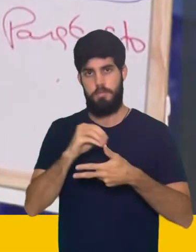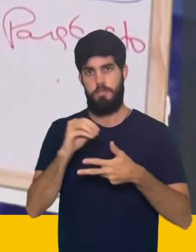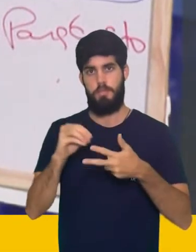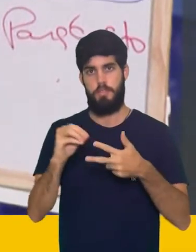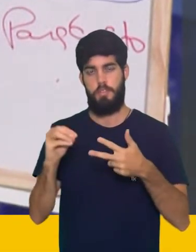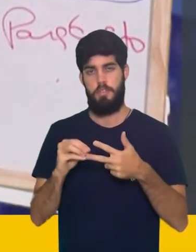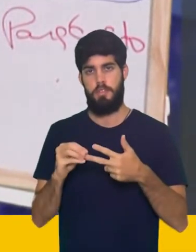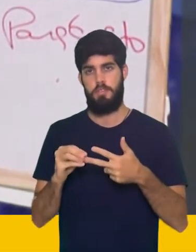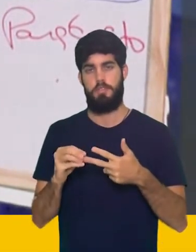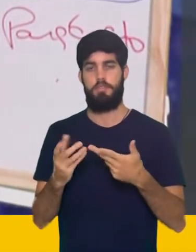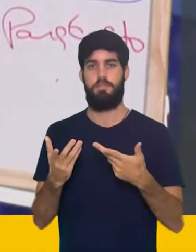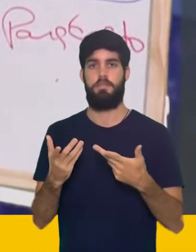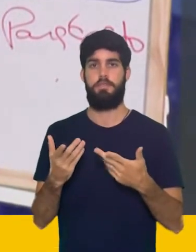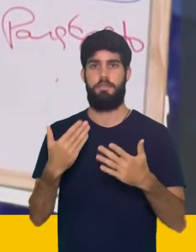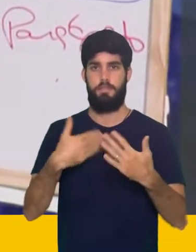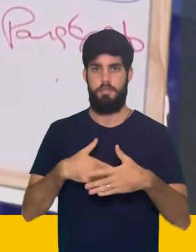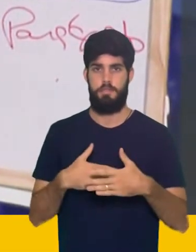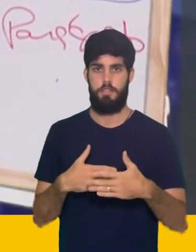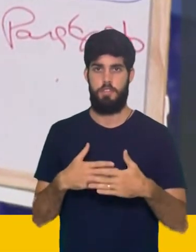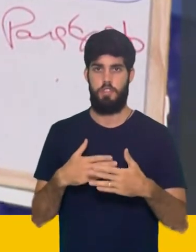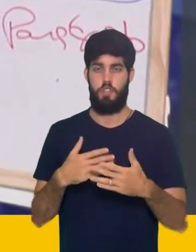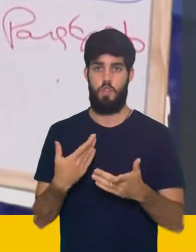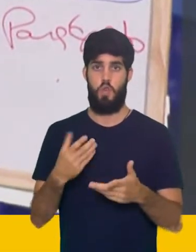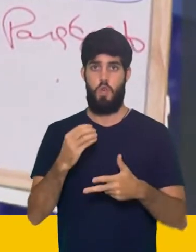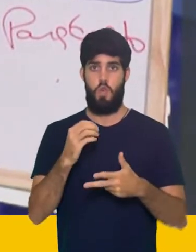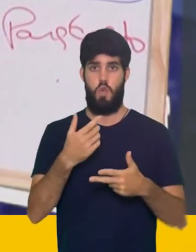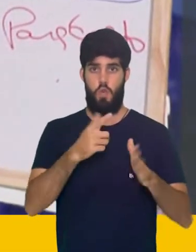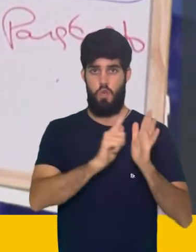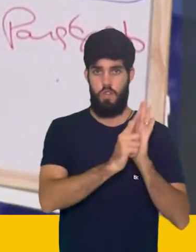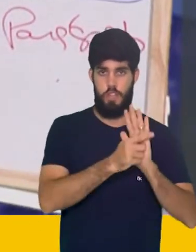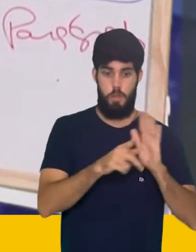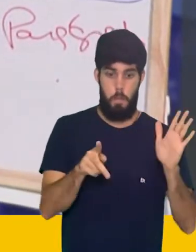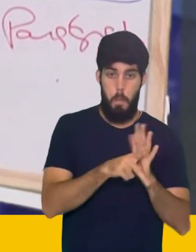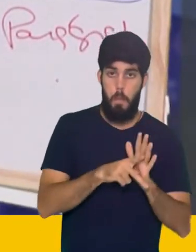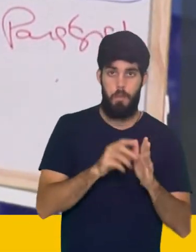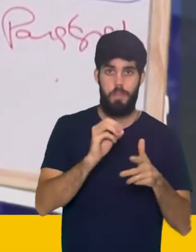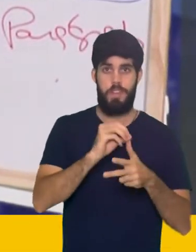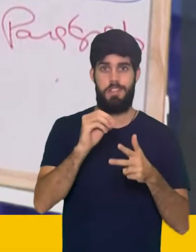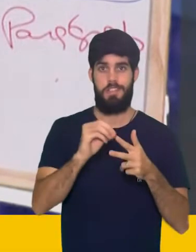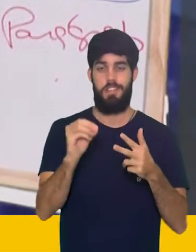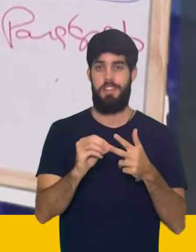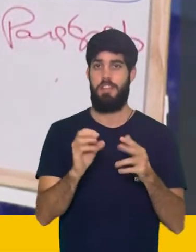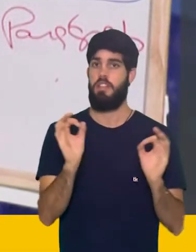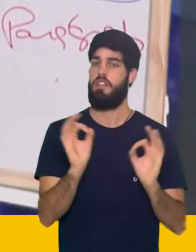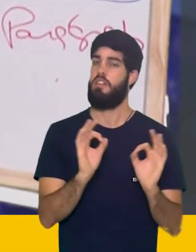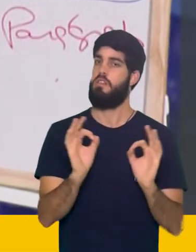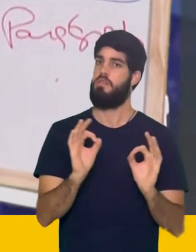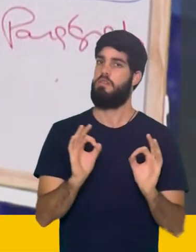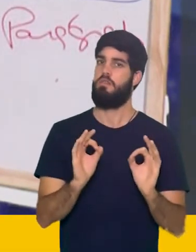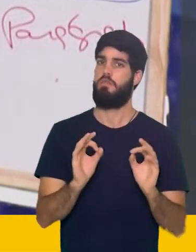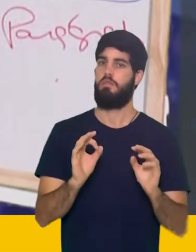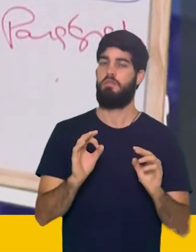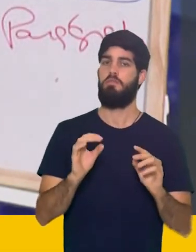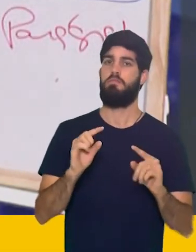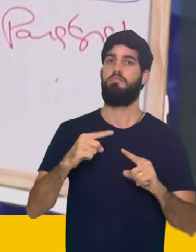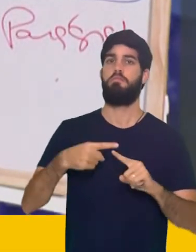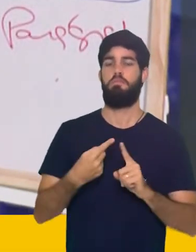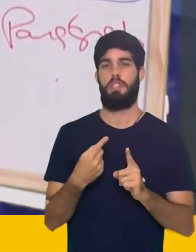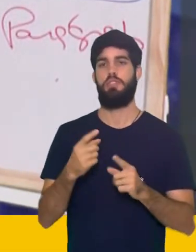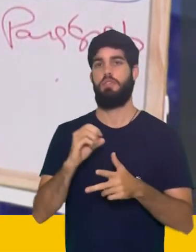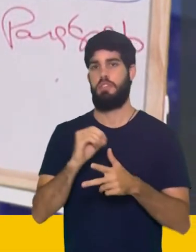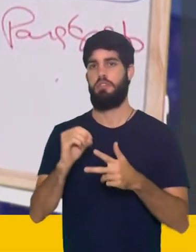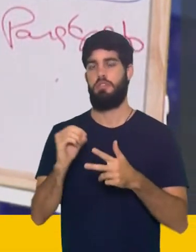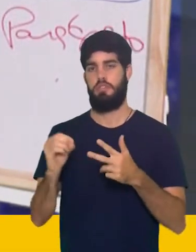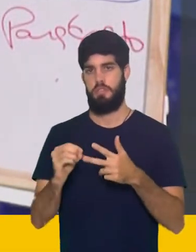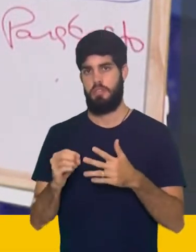Lembrando que o gênero não é do Enem. O gênero existe, né? É um gênero bom da gente falar. Agora a gente vai